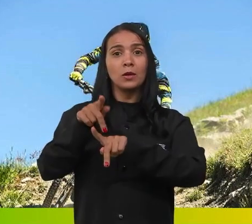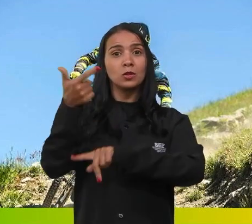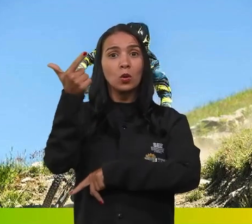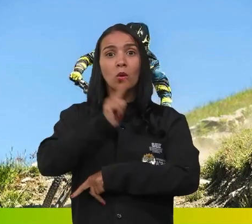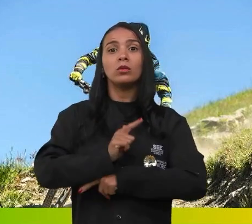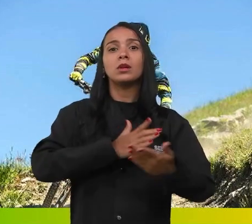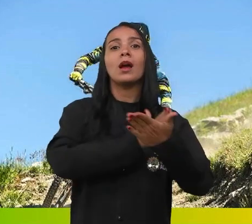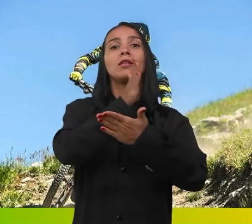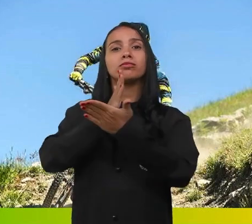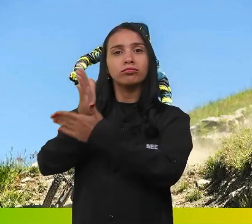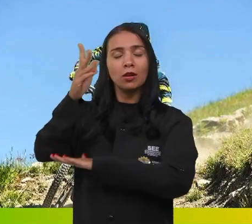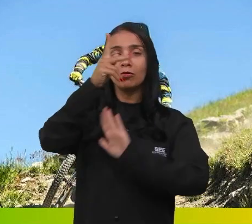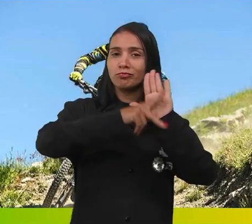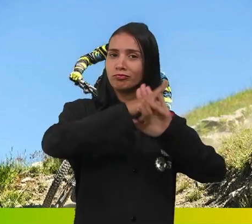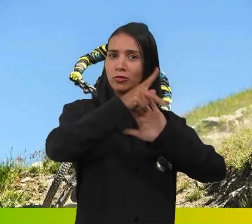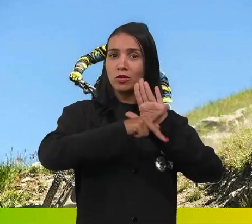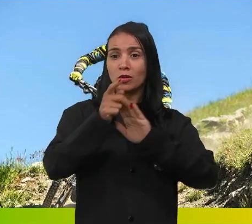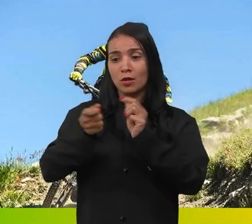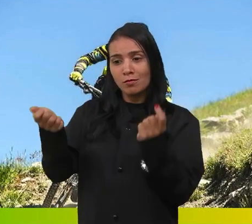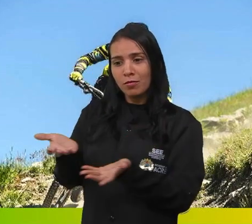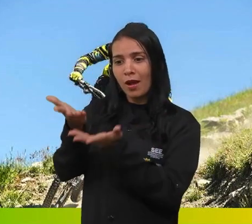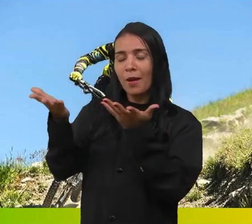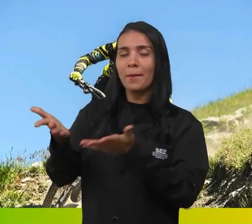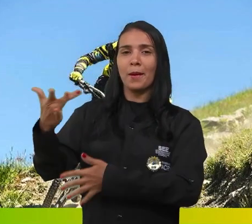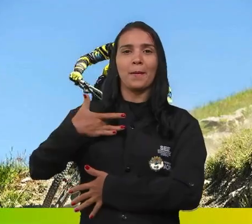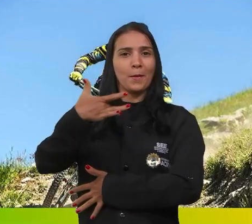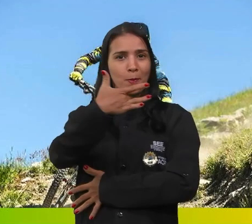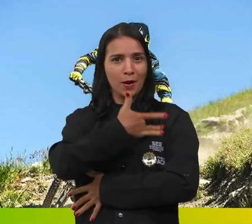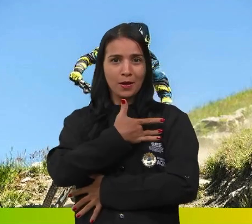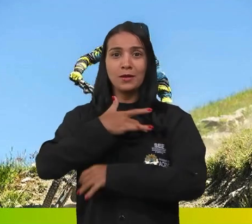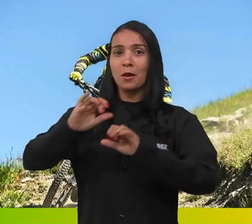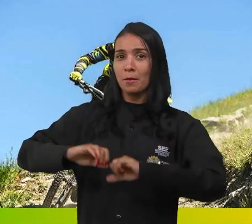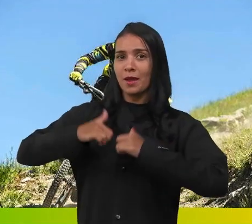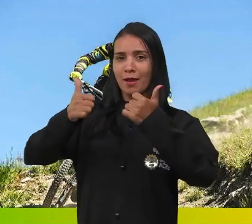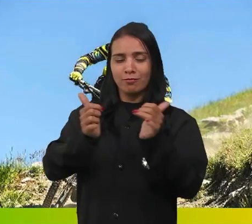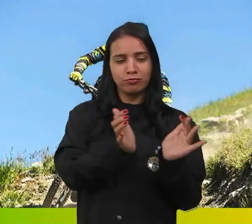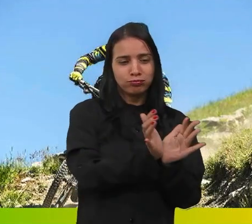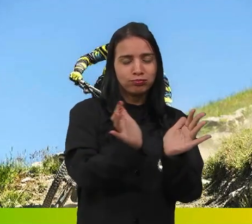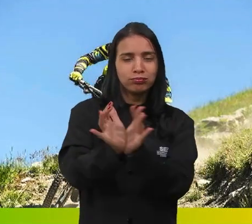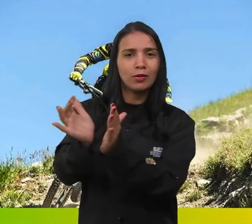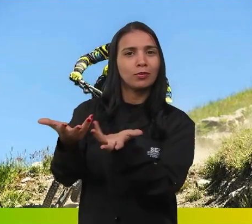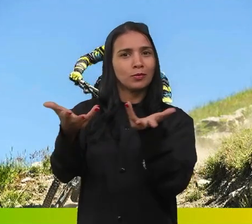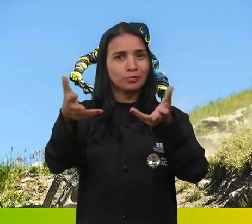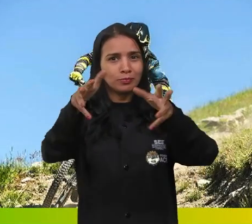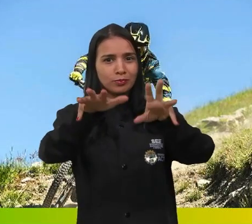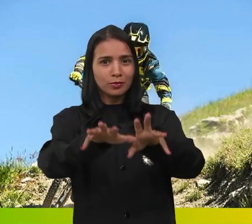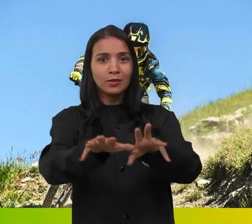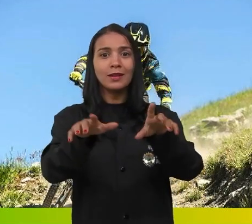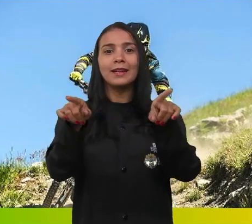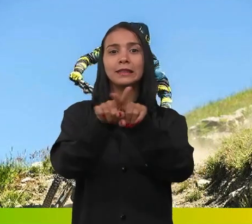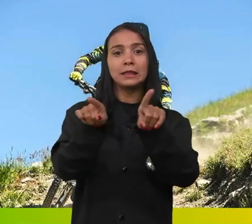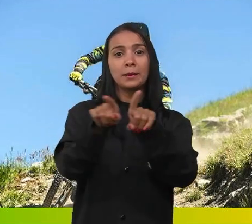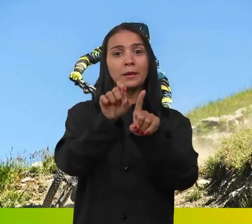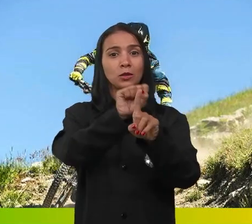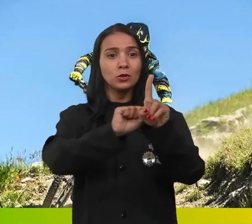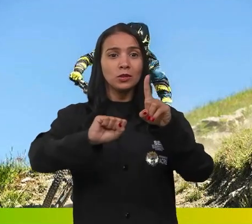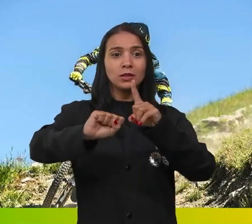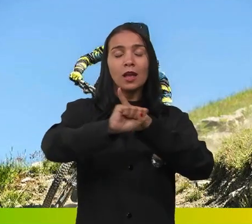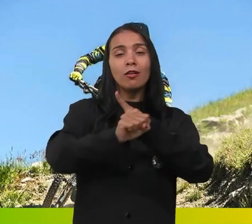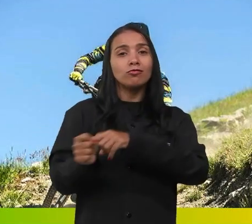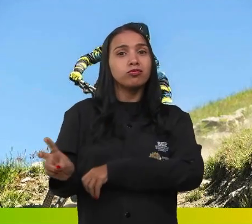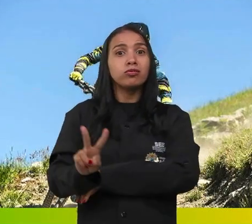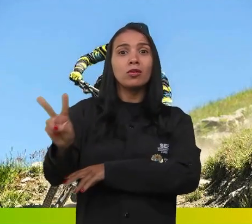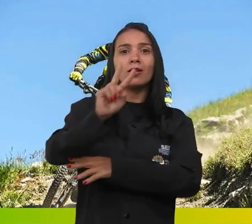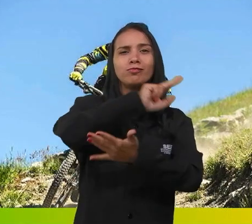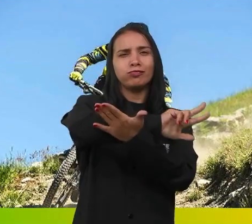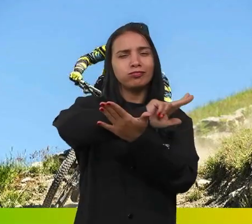e projetos que favoreçam o bem-estar coletivo, a inclusão social e a